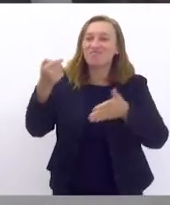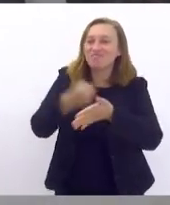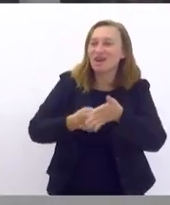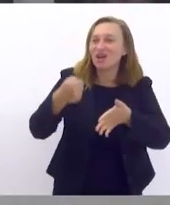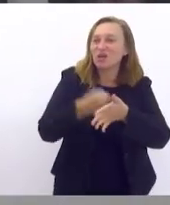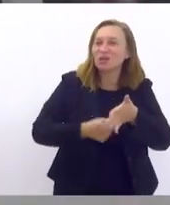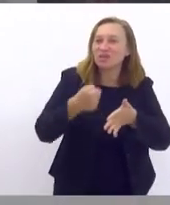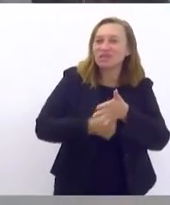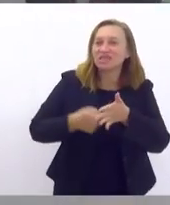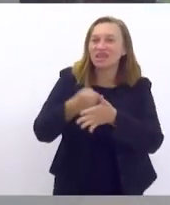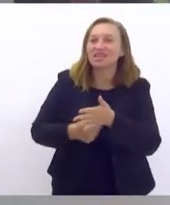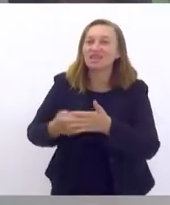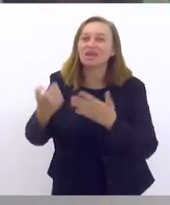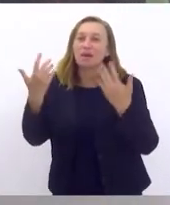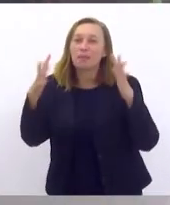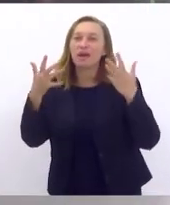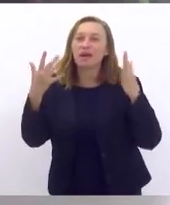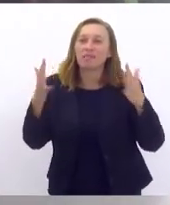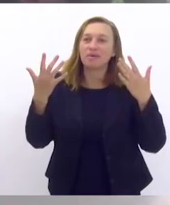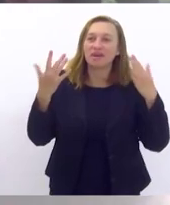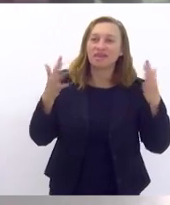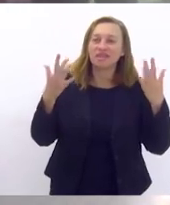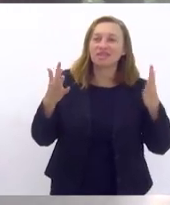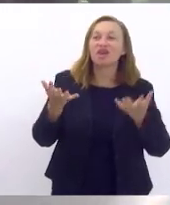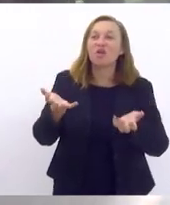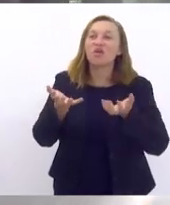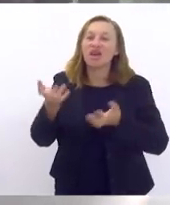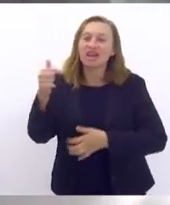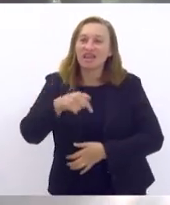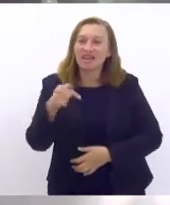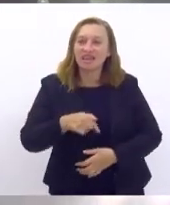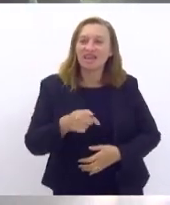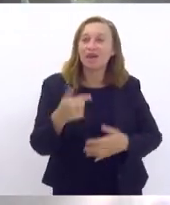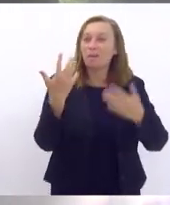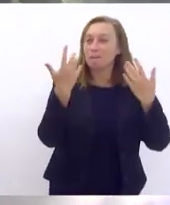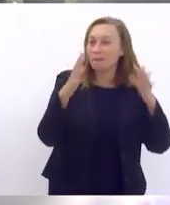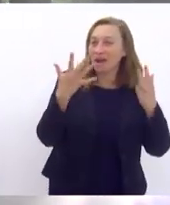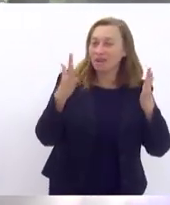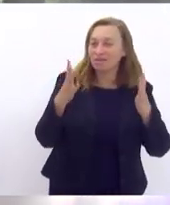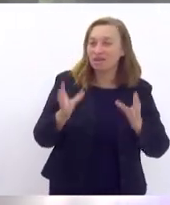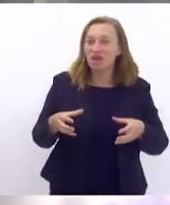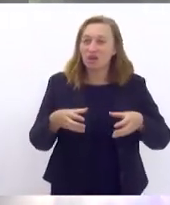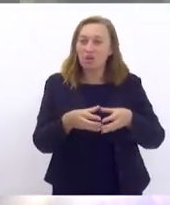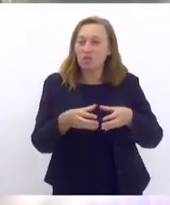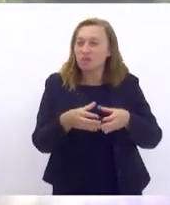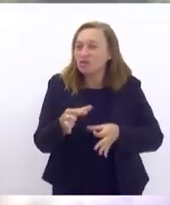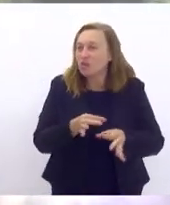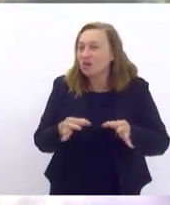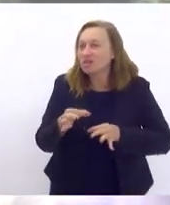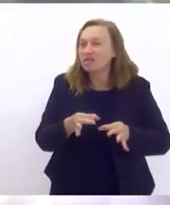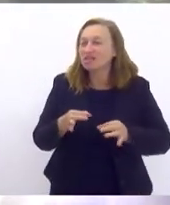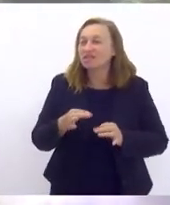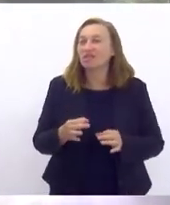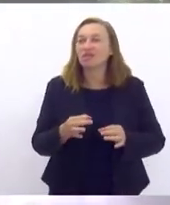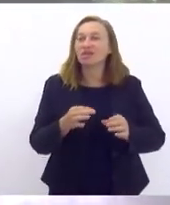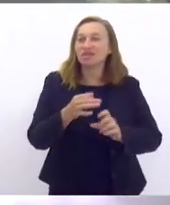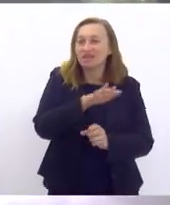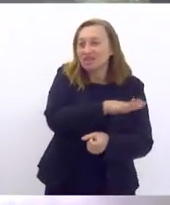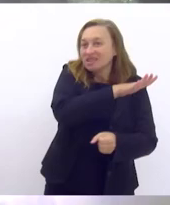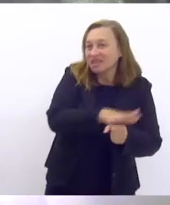luta. Parabéns pela... Eu quero aqui saudar a comissão organizadora da feira, fica de